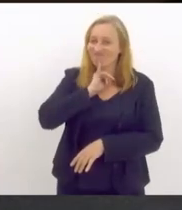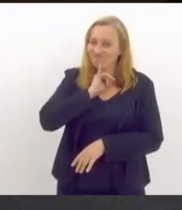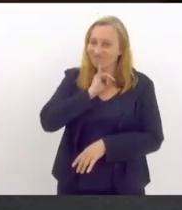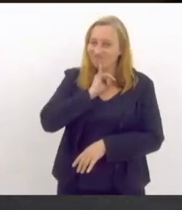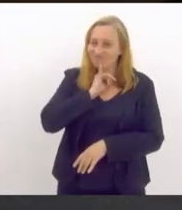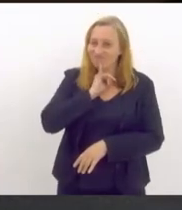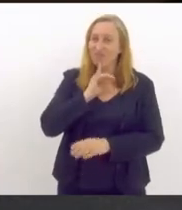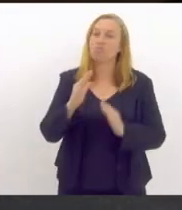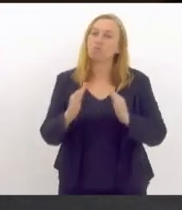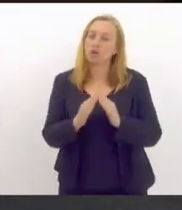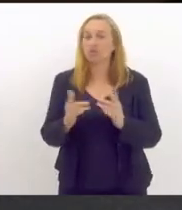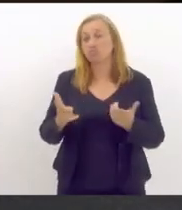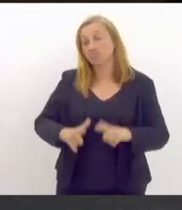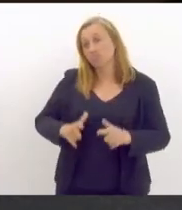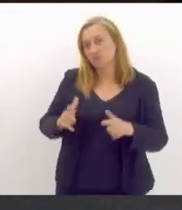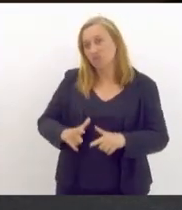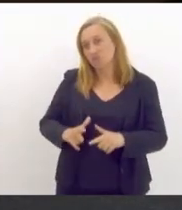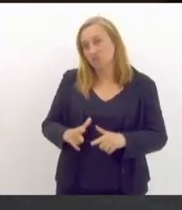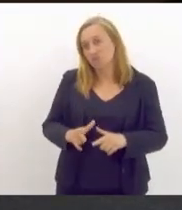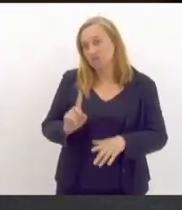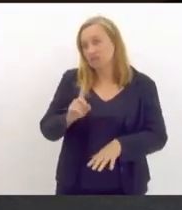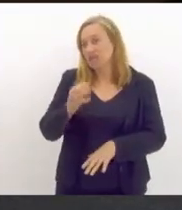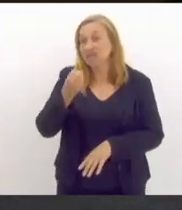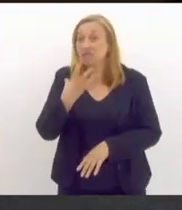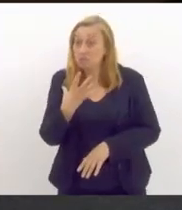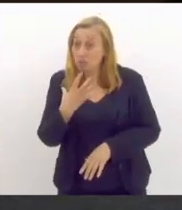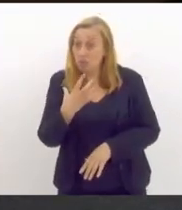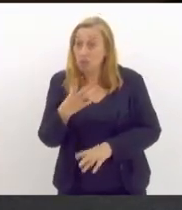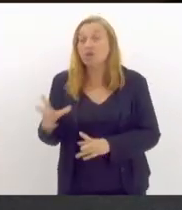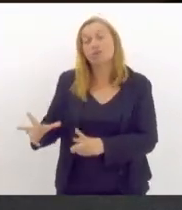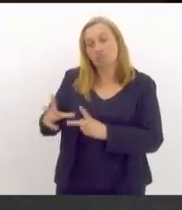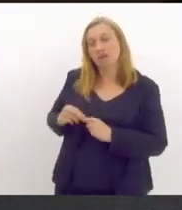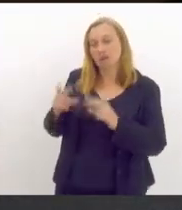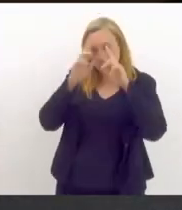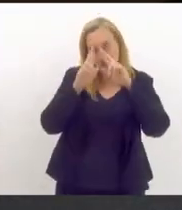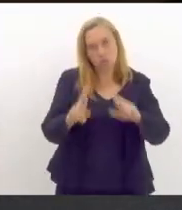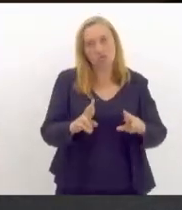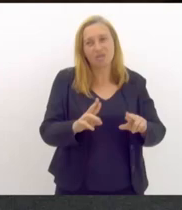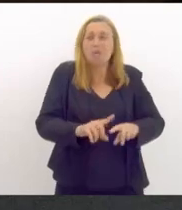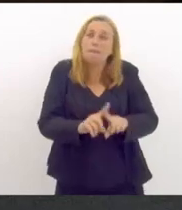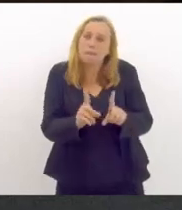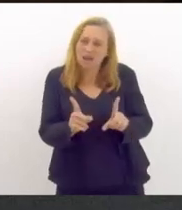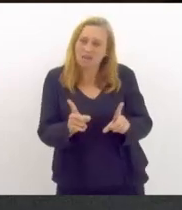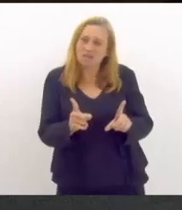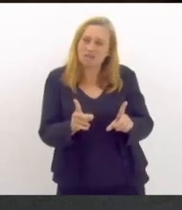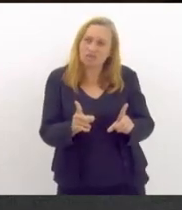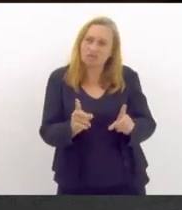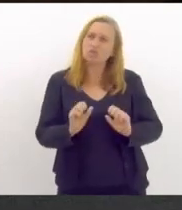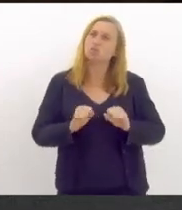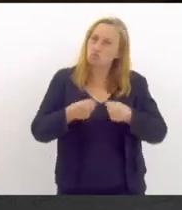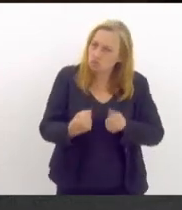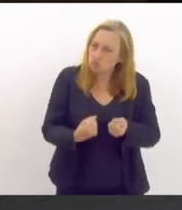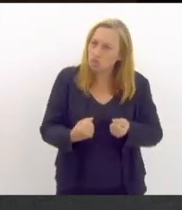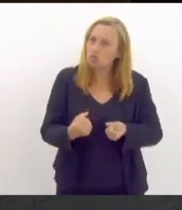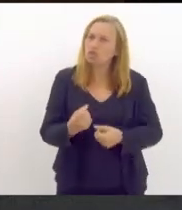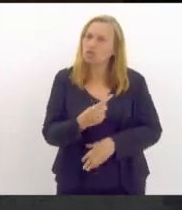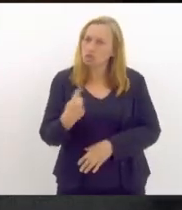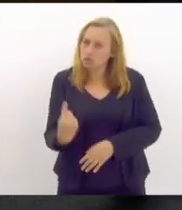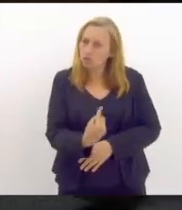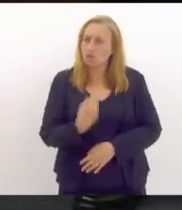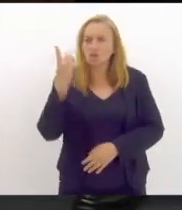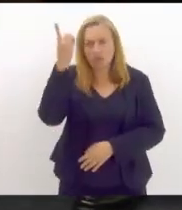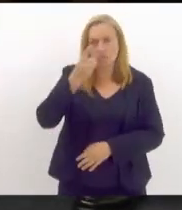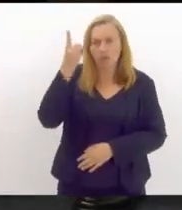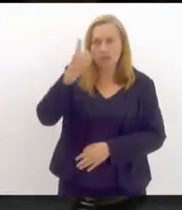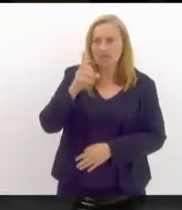a morar num local que não tem nada de glamouroso que merece o nosso respeito mas que deve ser um esforço desse Parlamento e não